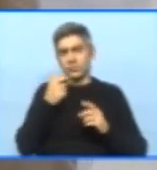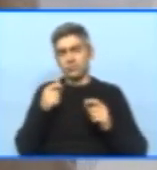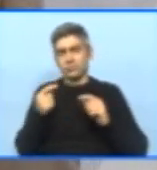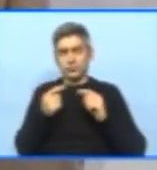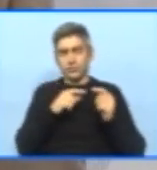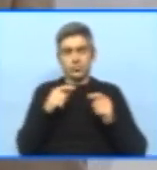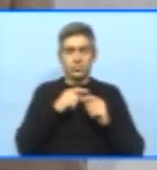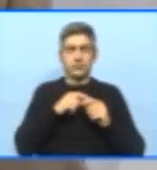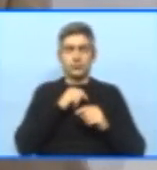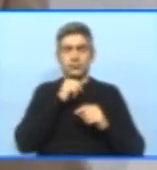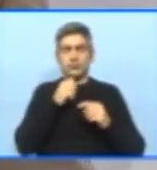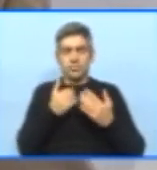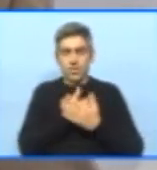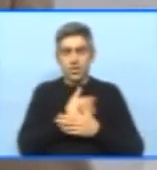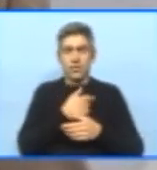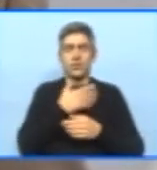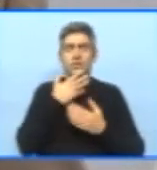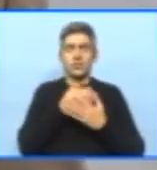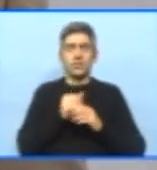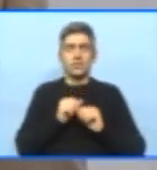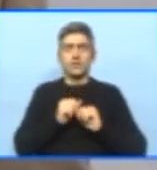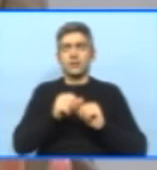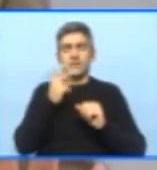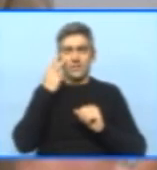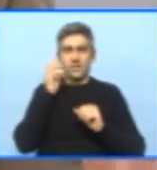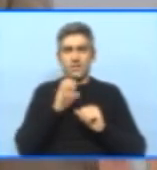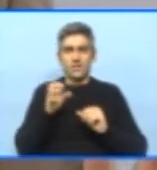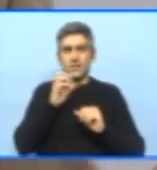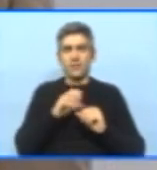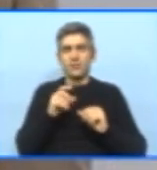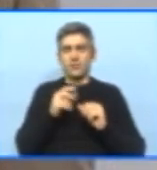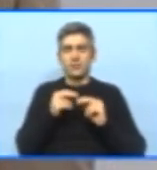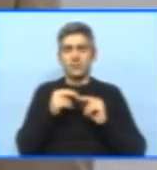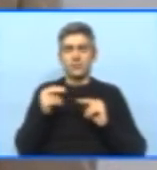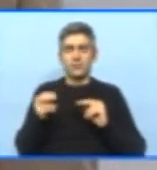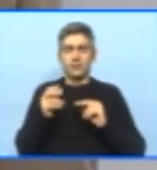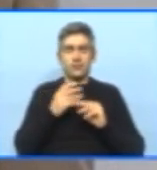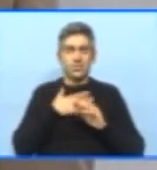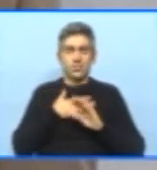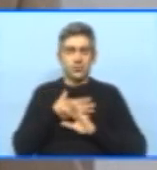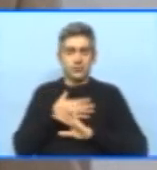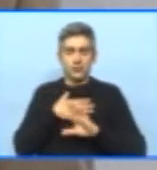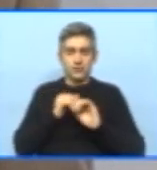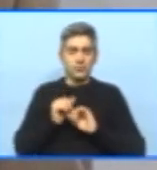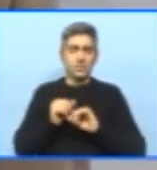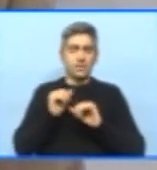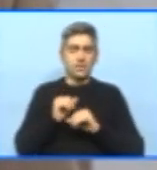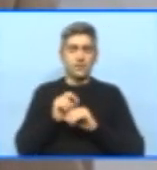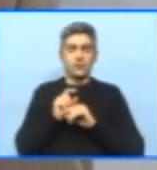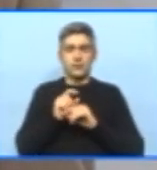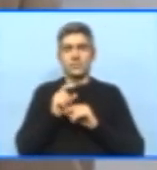até à morte, e significava renunciar a esse tipo de vida, essa pompa do mundo. Significava renunciar, por exemplo, à